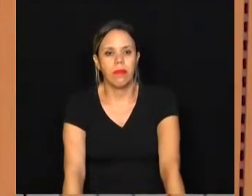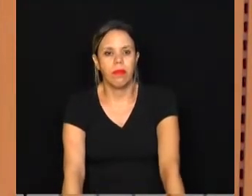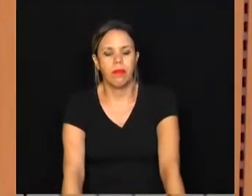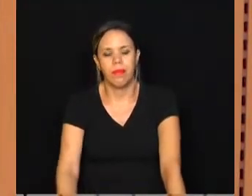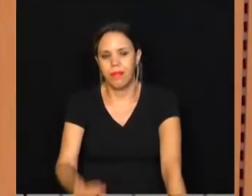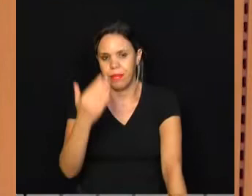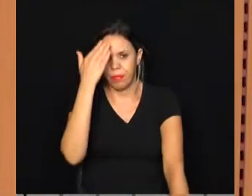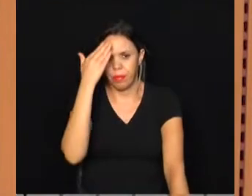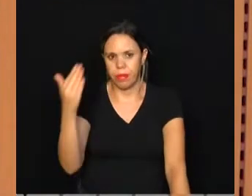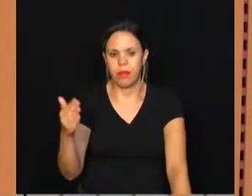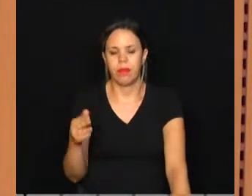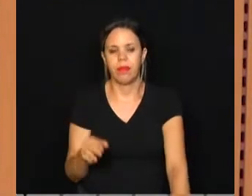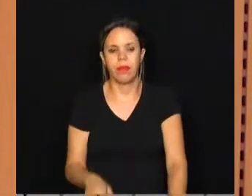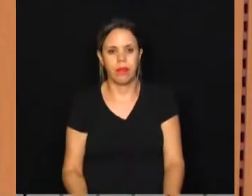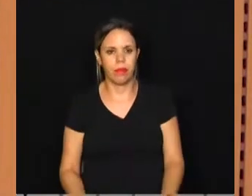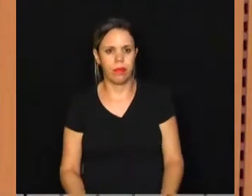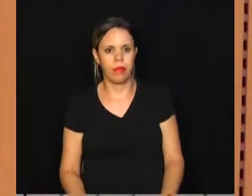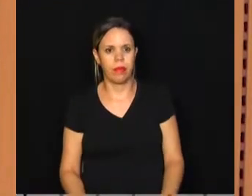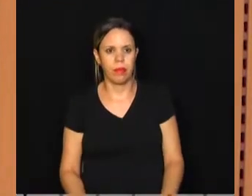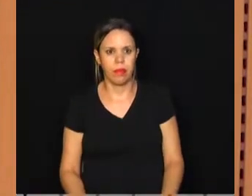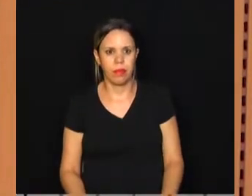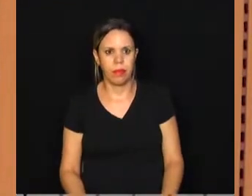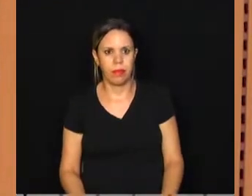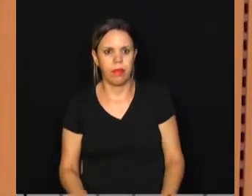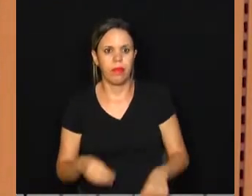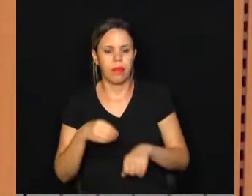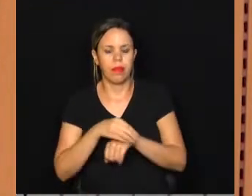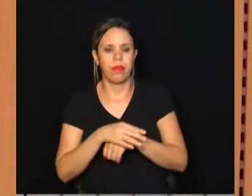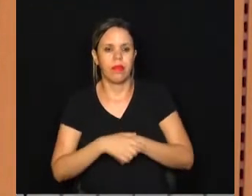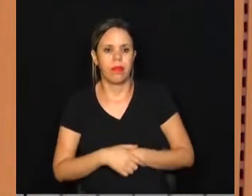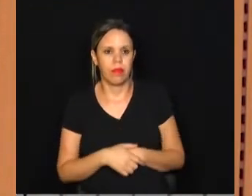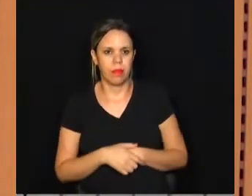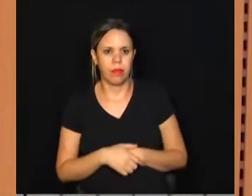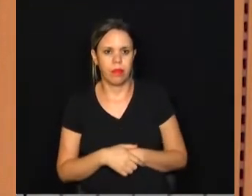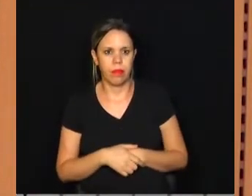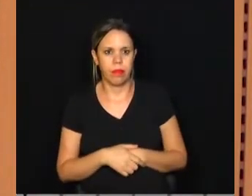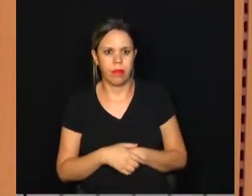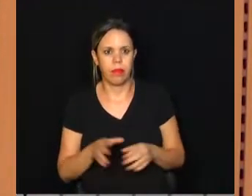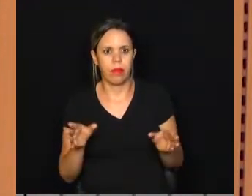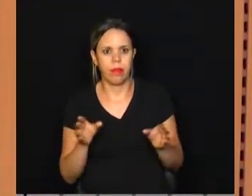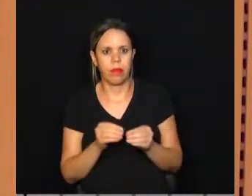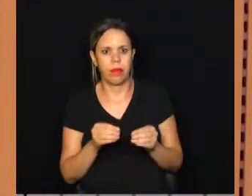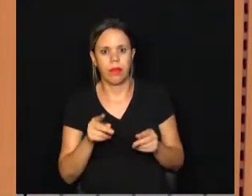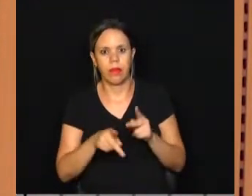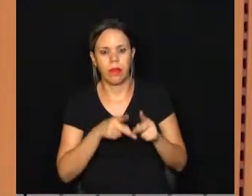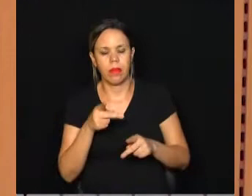Obrigado, Tish. Nós vamos passar aqui as considerações, então,